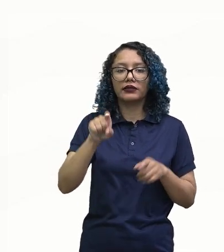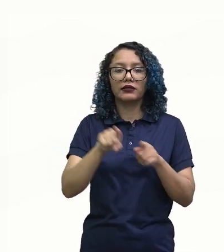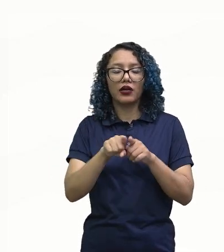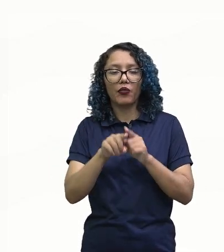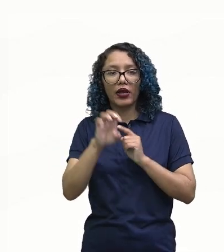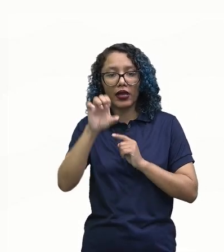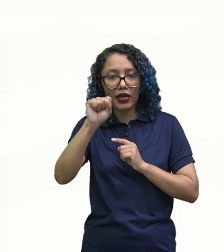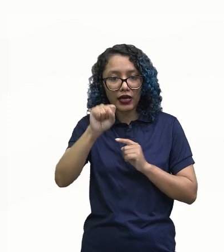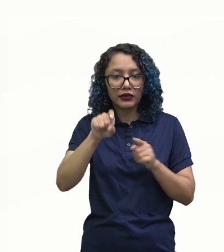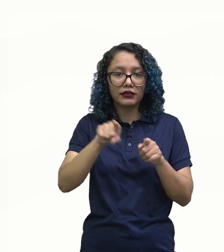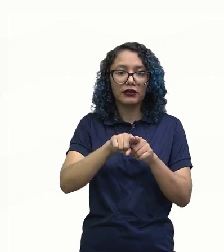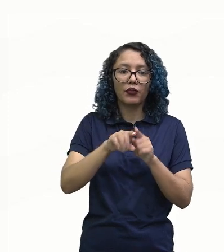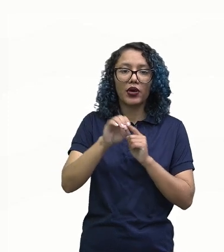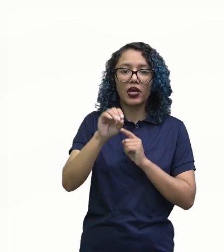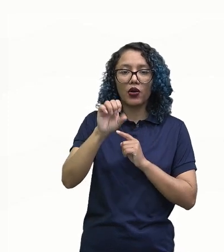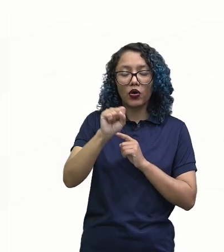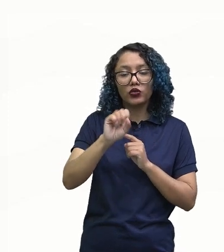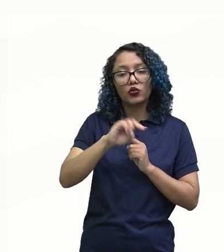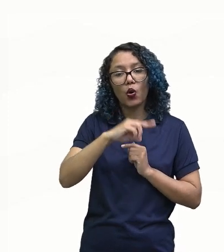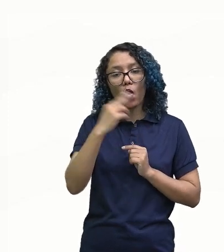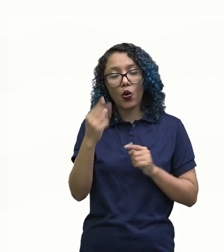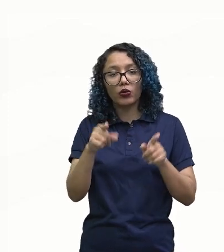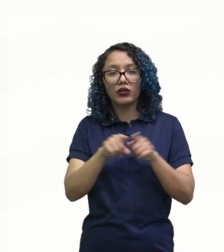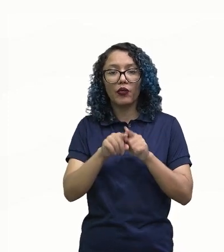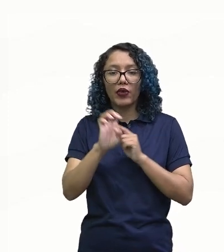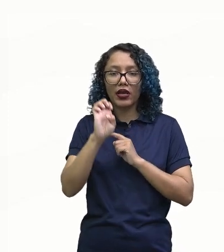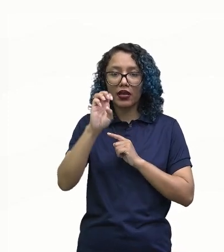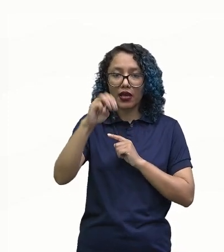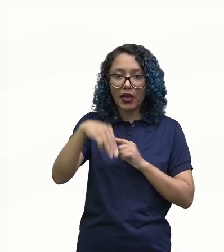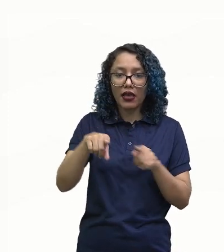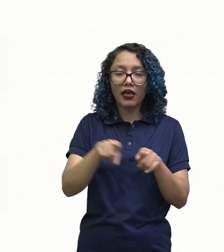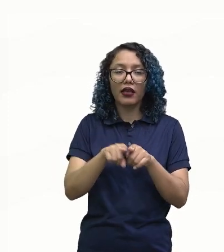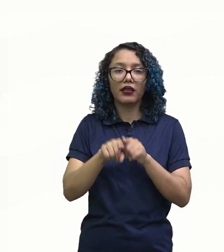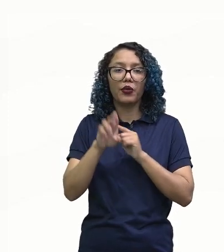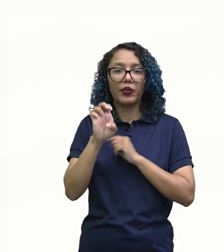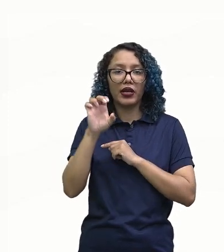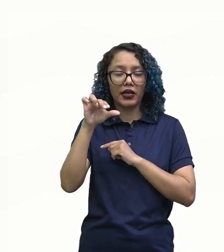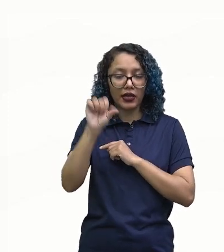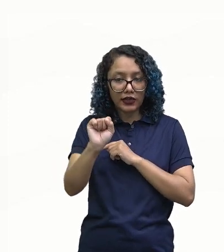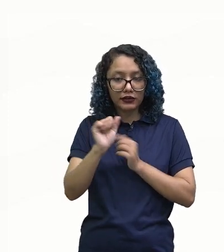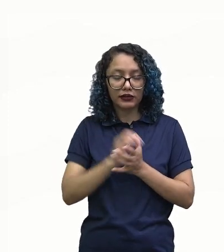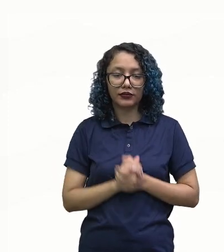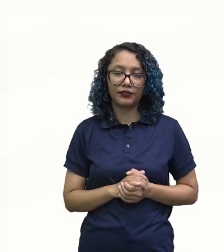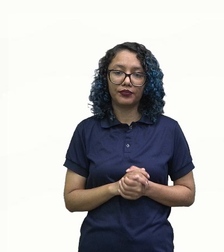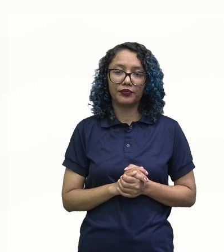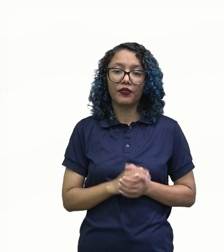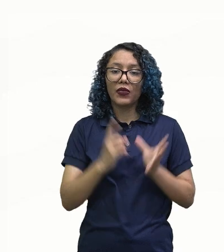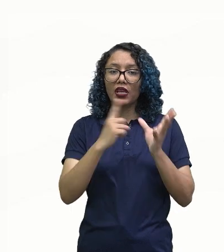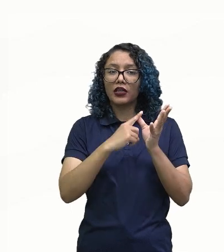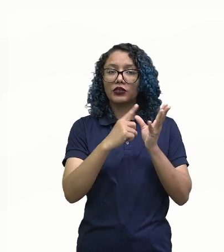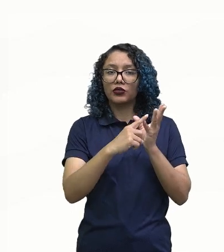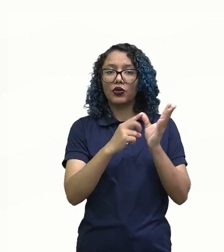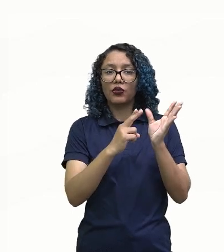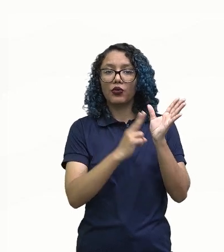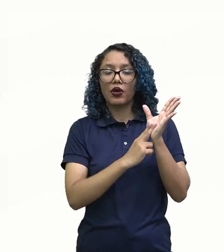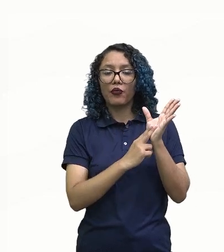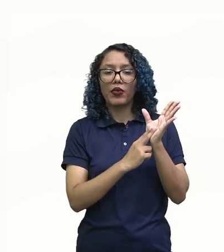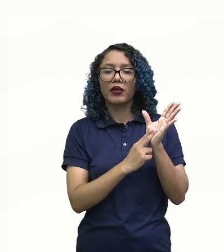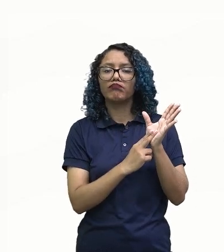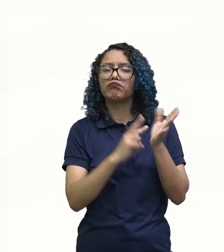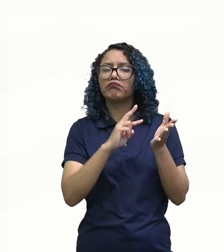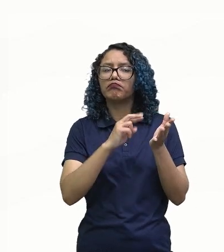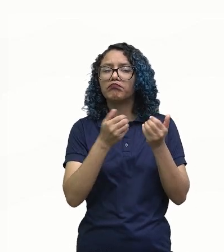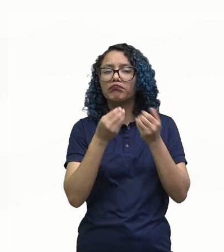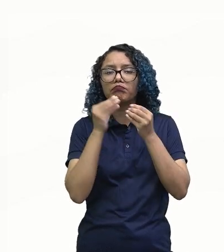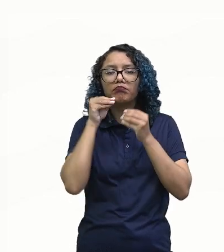e o ENS. E os ditongos abertos. O que são os ditongos abertos? São esses aqui, ó,